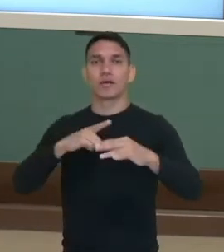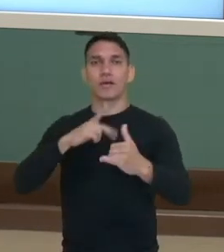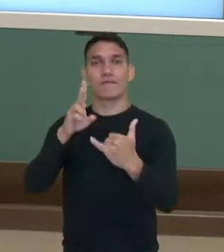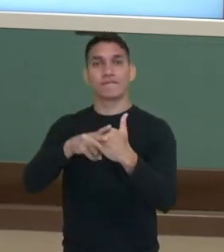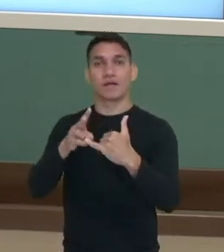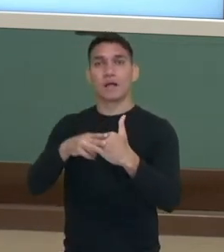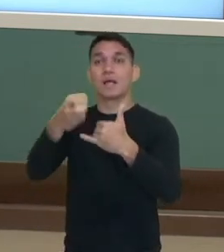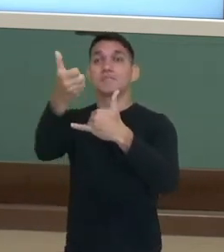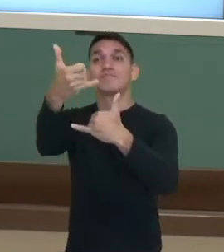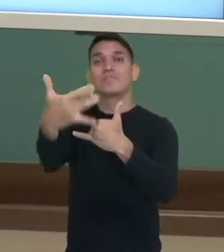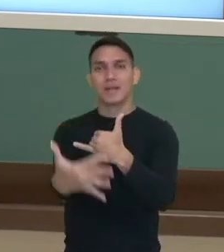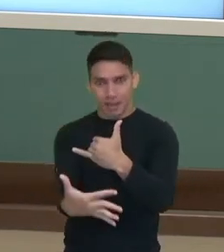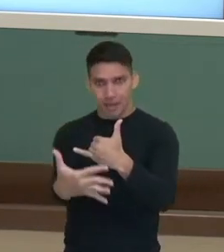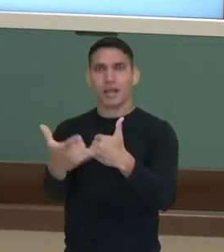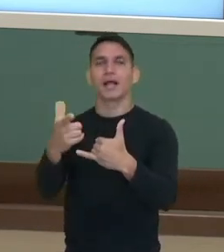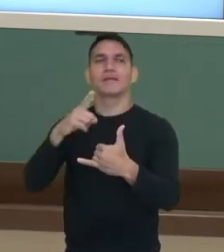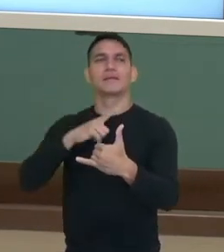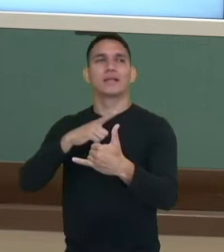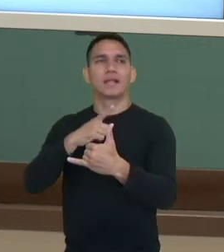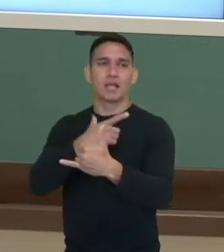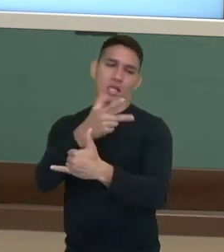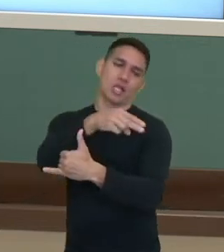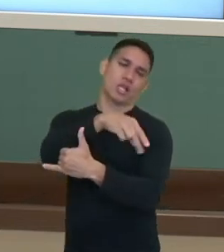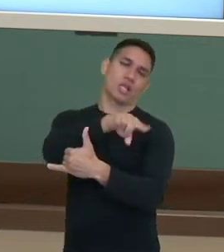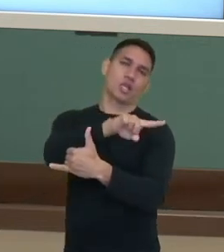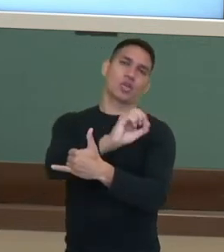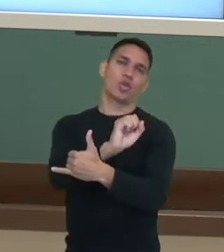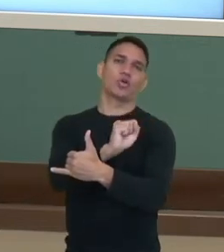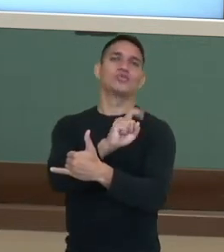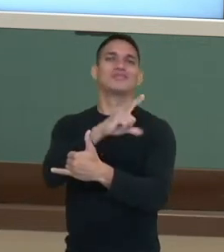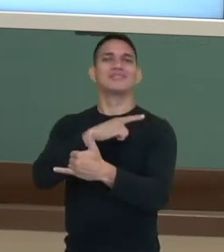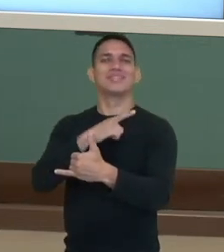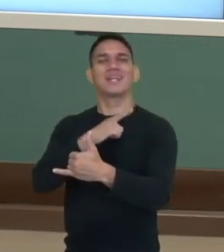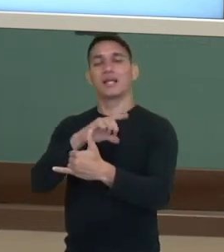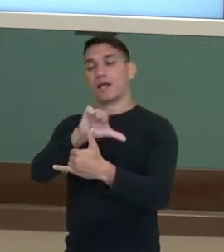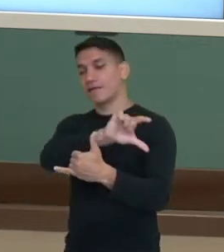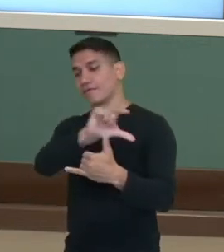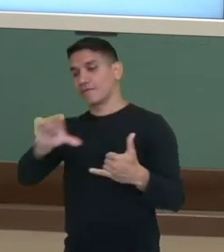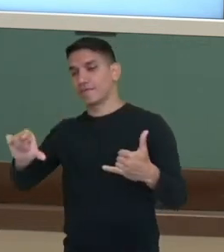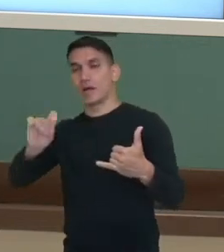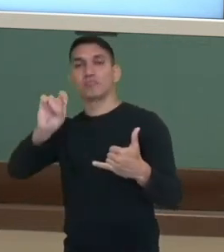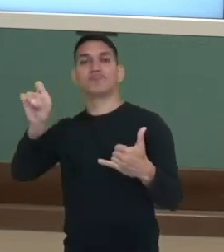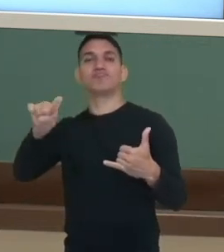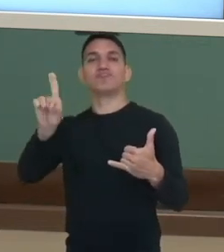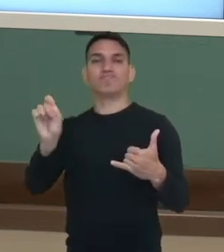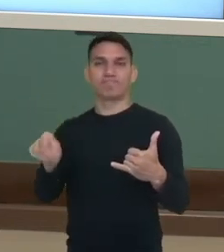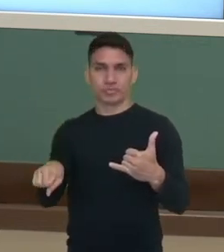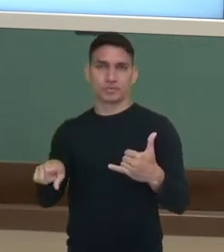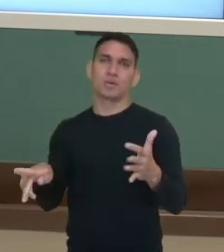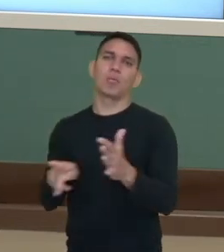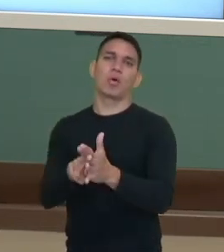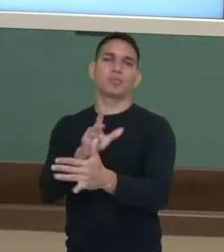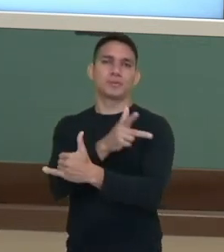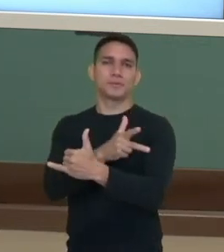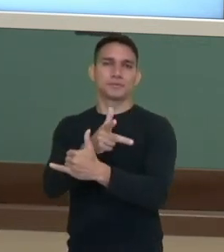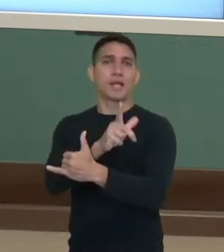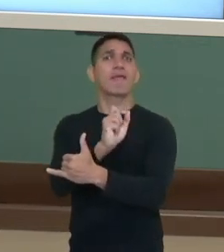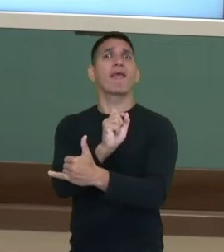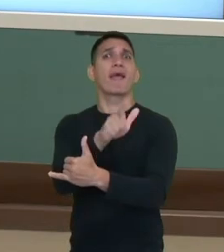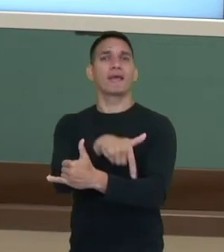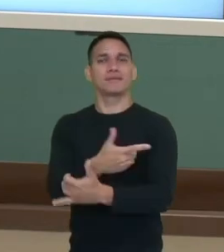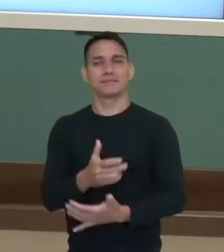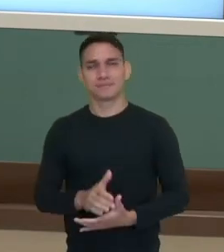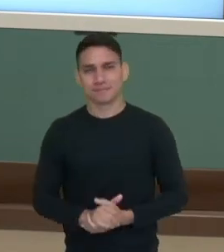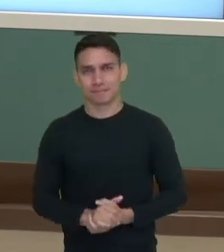nos, fazendo a próclise, porque temos uma frase interrogativa aqui, até o pronome próprio interrogativo, o quem.